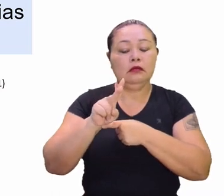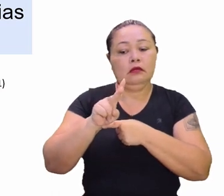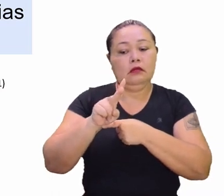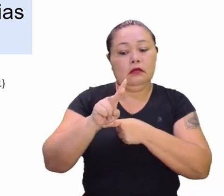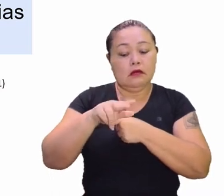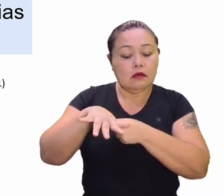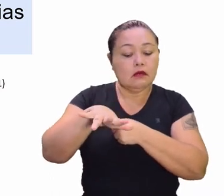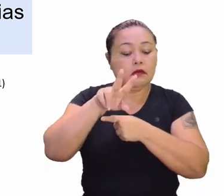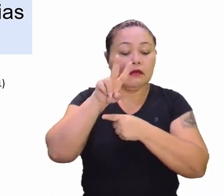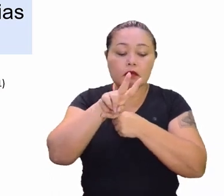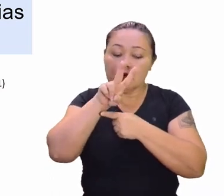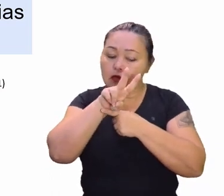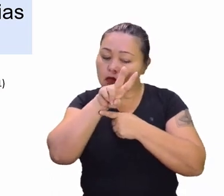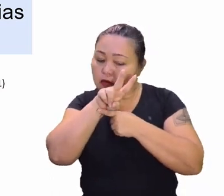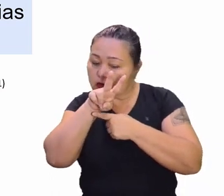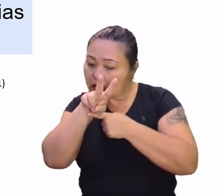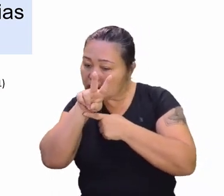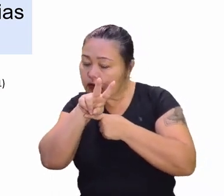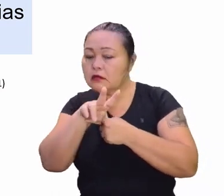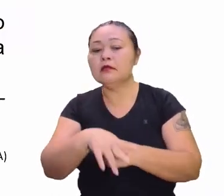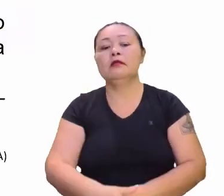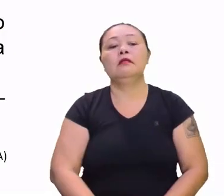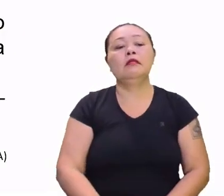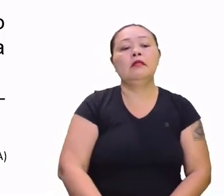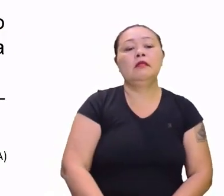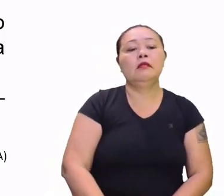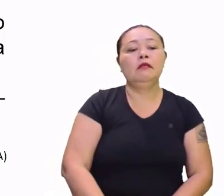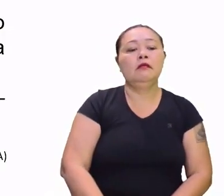preservados. Ok?